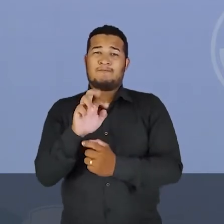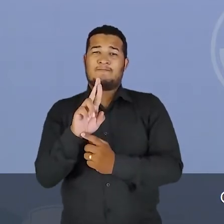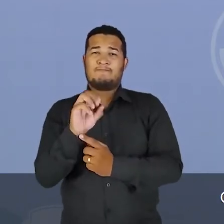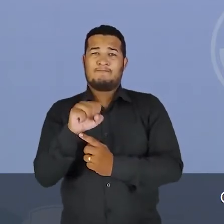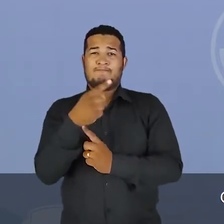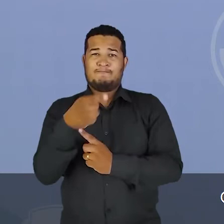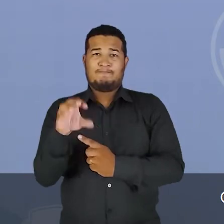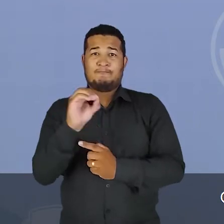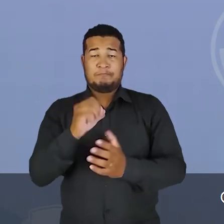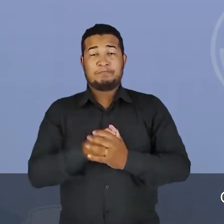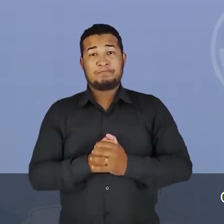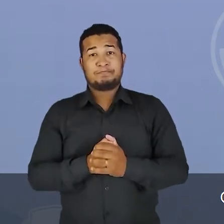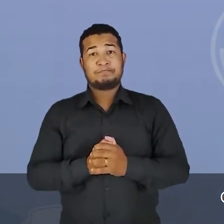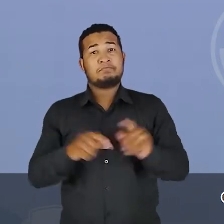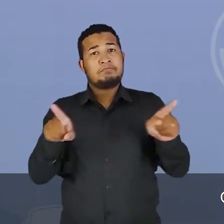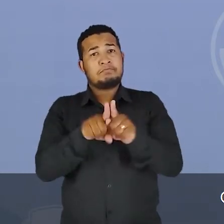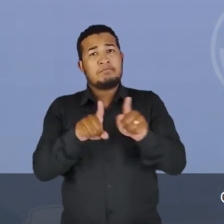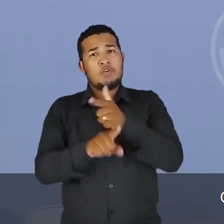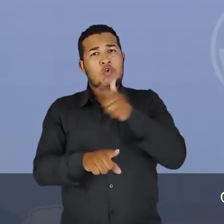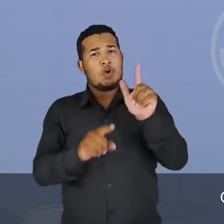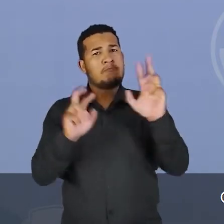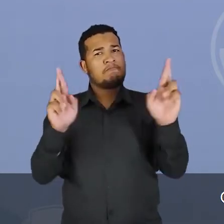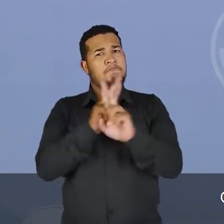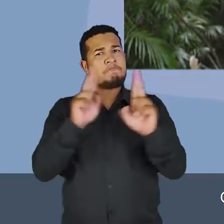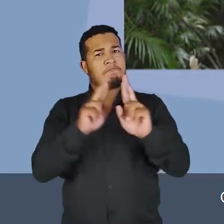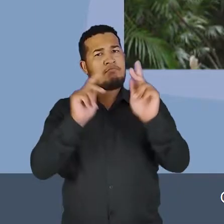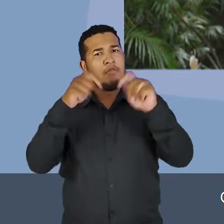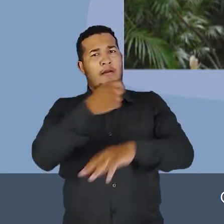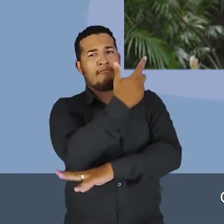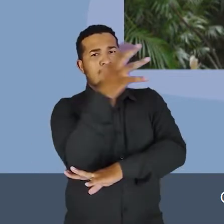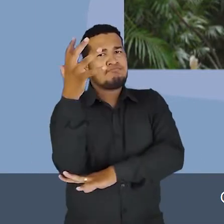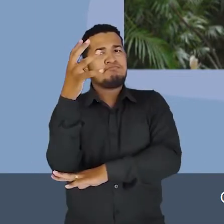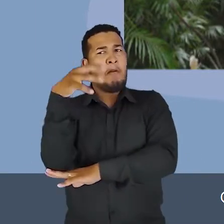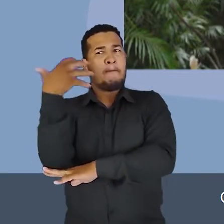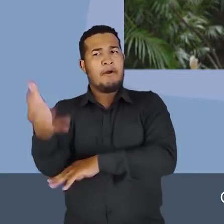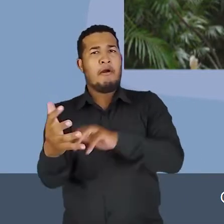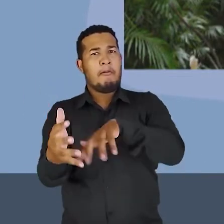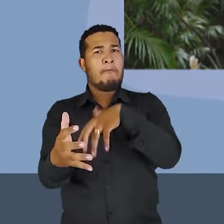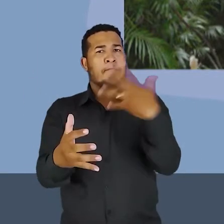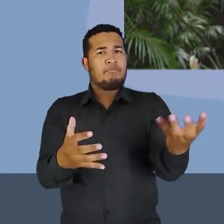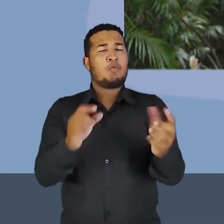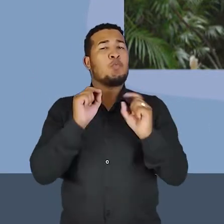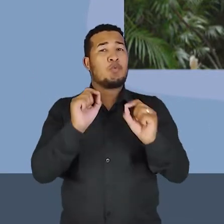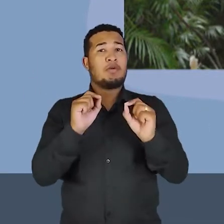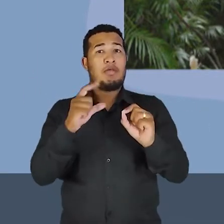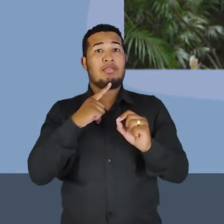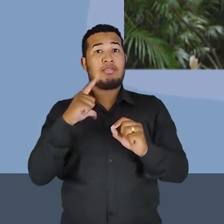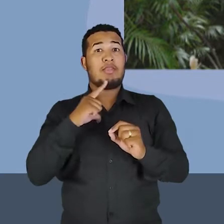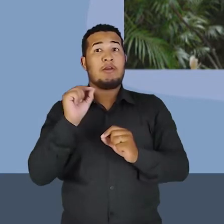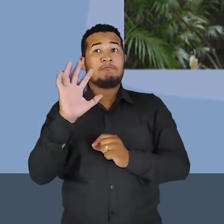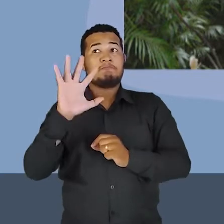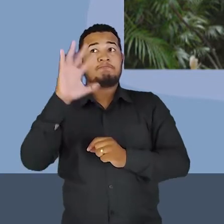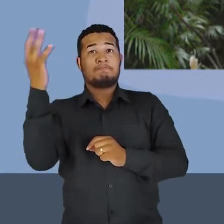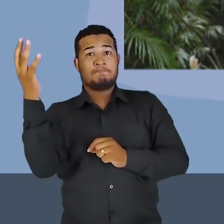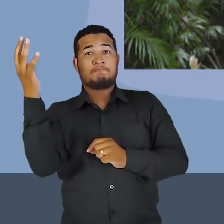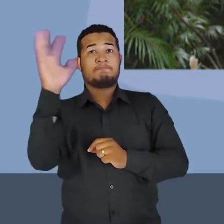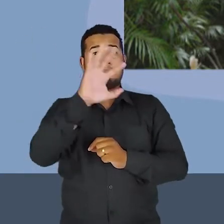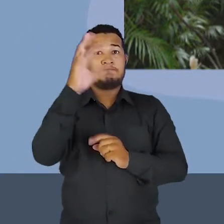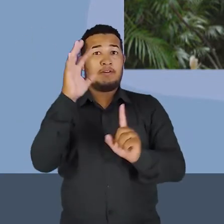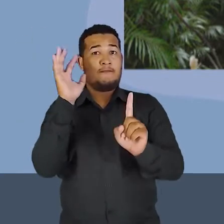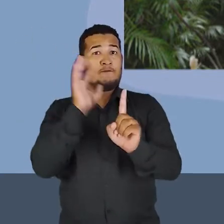sério. Outro aspecto diretamente relacionado ao desmatamento, observe na imagem, nós temos os efeitos climáticos e